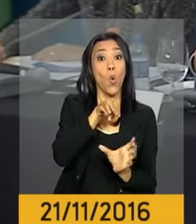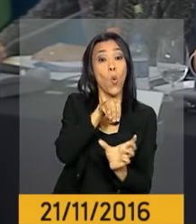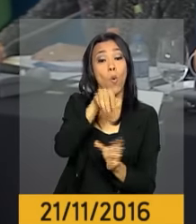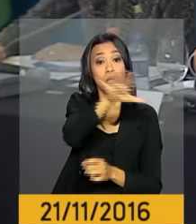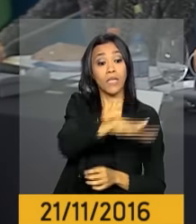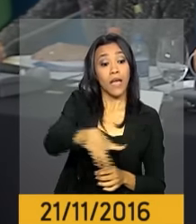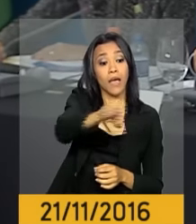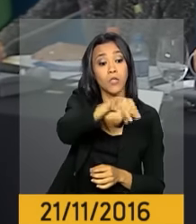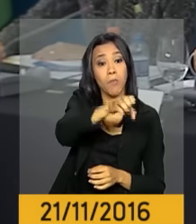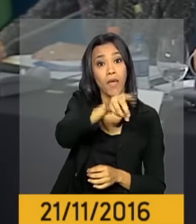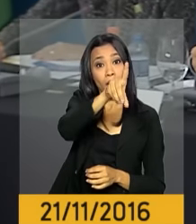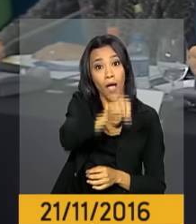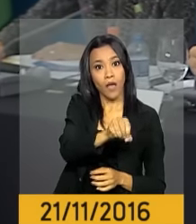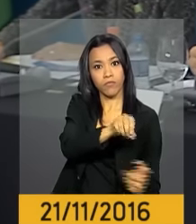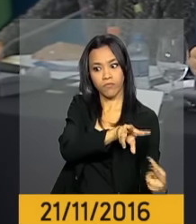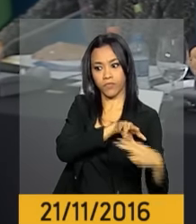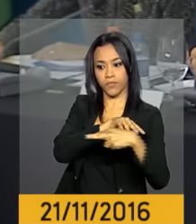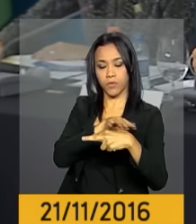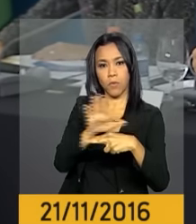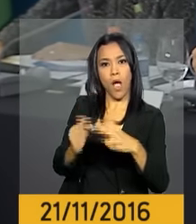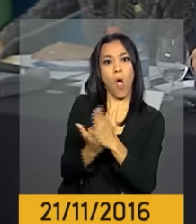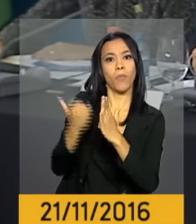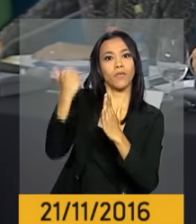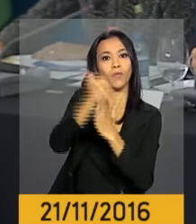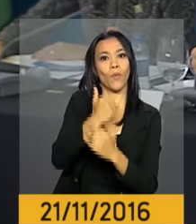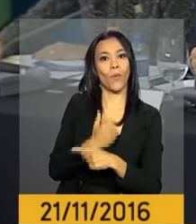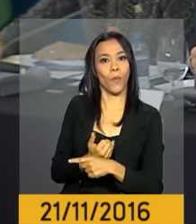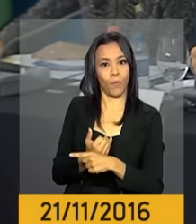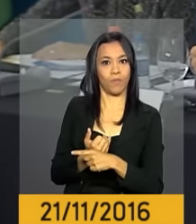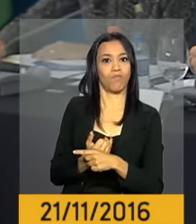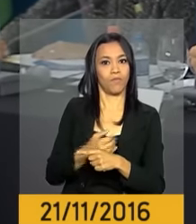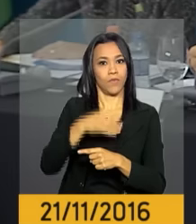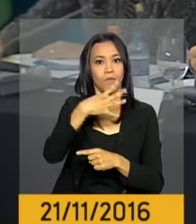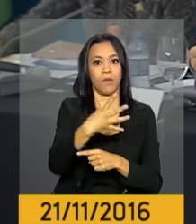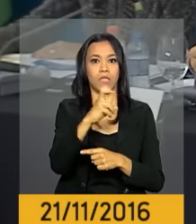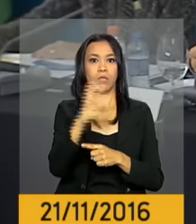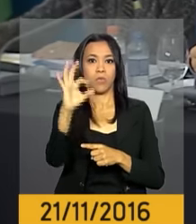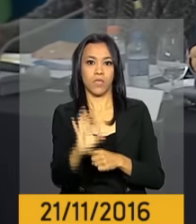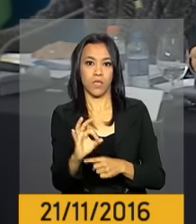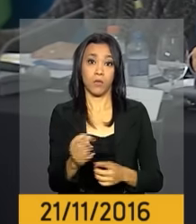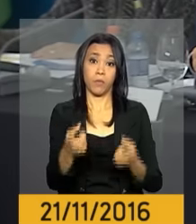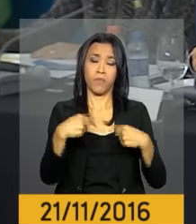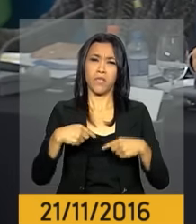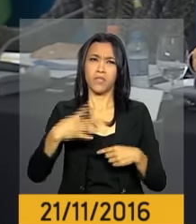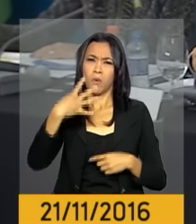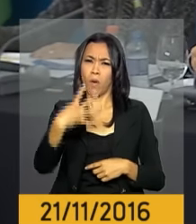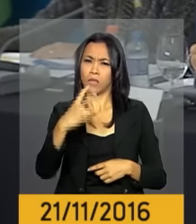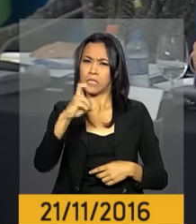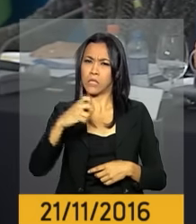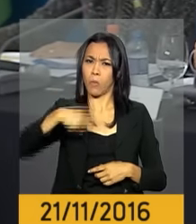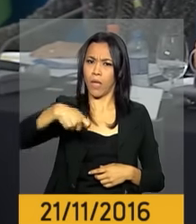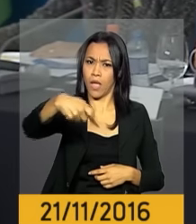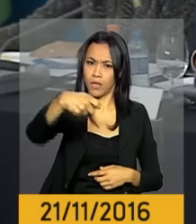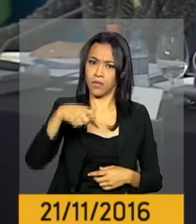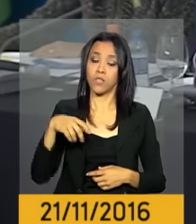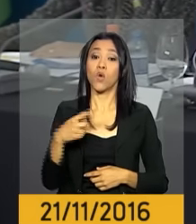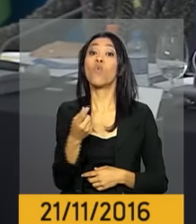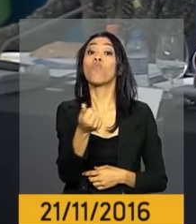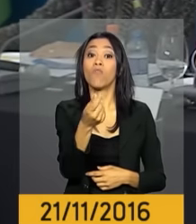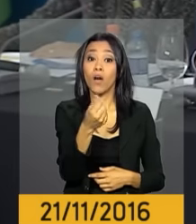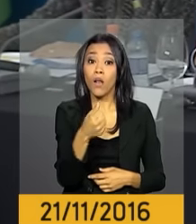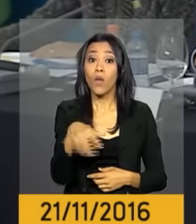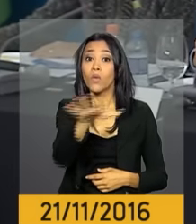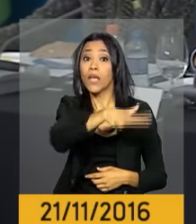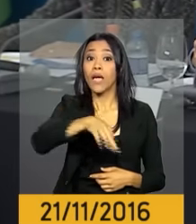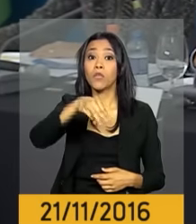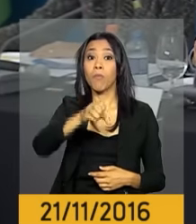4 meses 145%. A Eletrobras, por exemplo, nesses 4, 5 meses, o valor de mercado